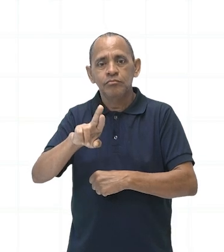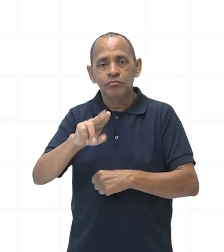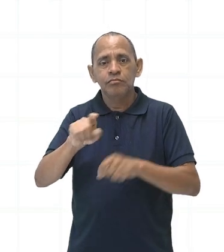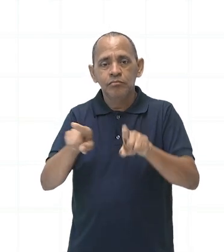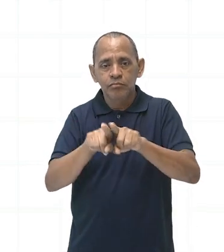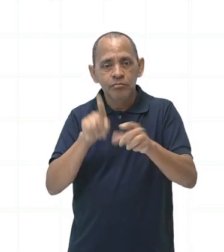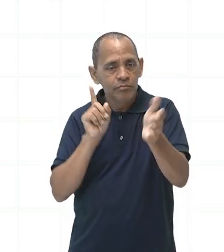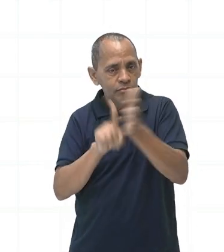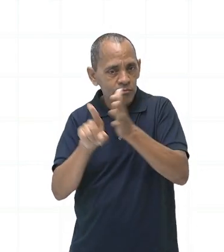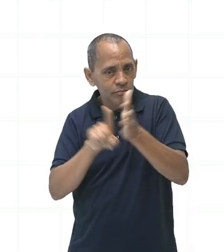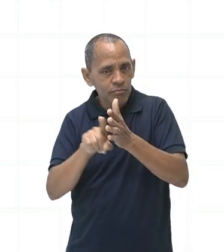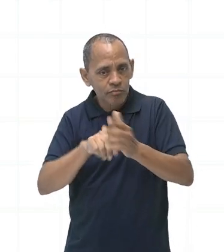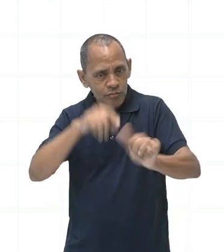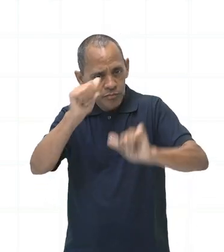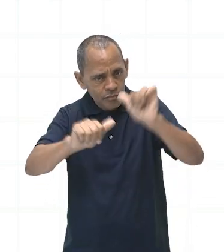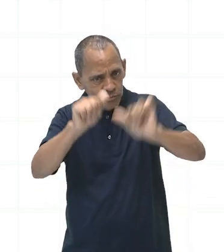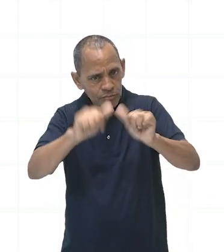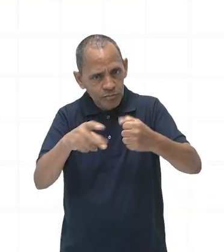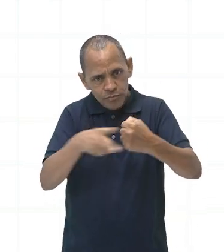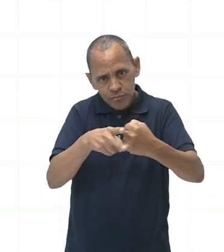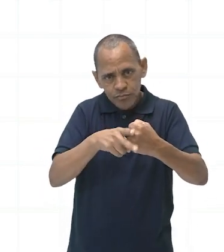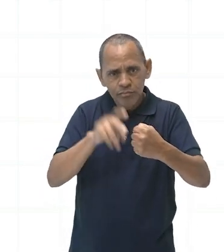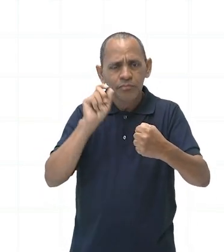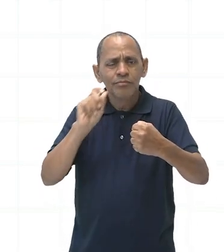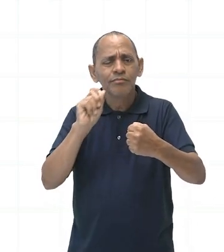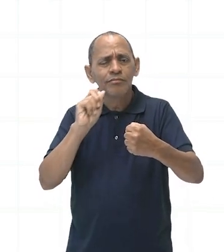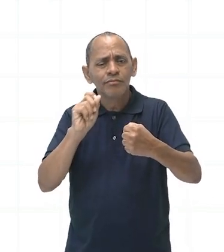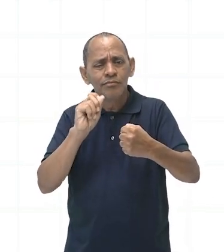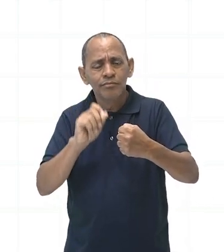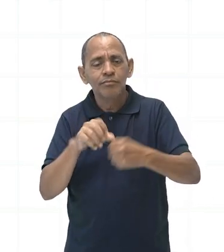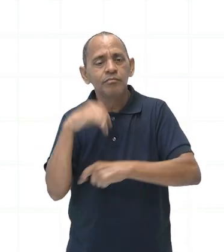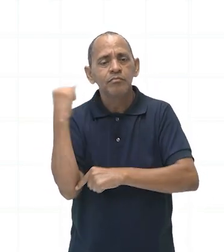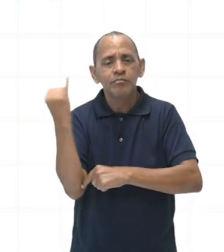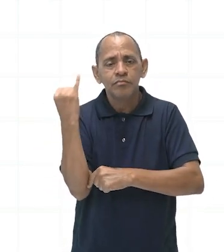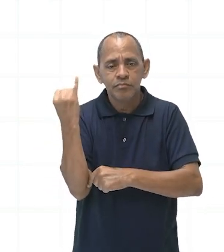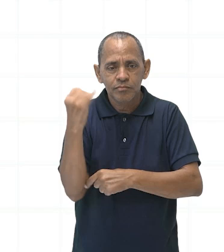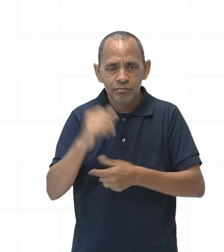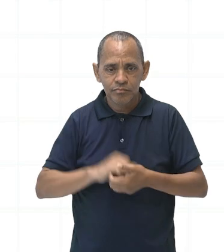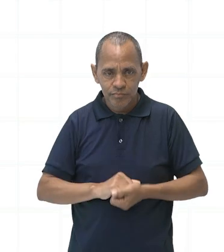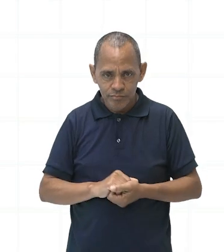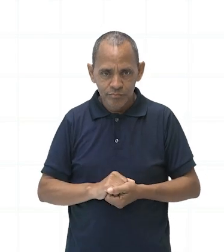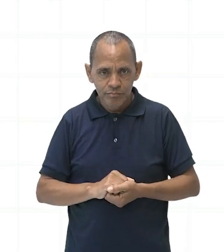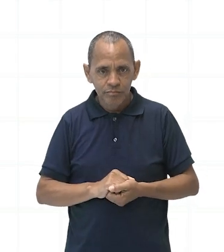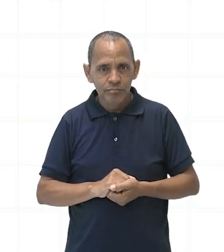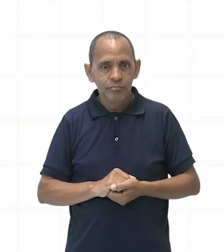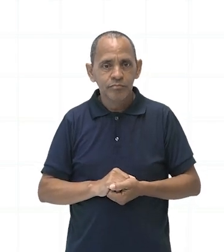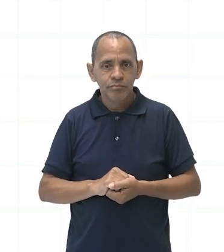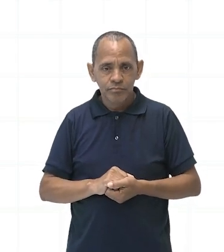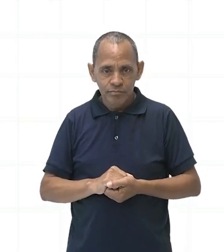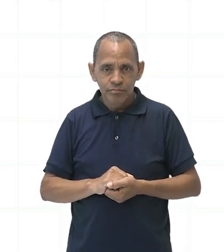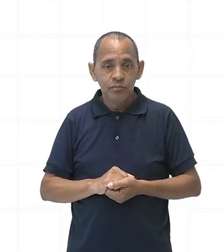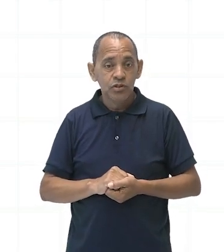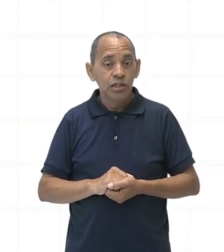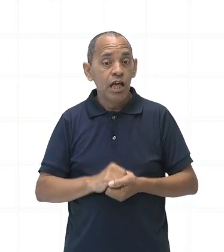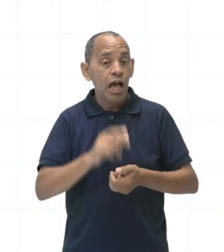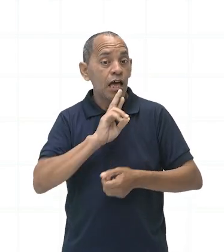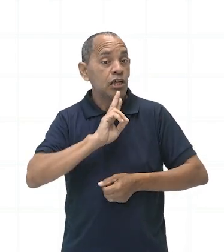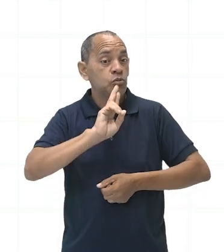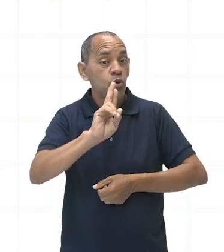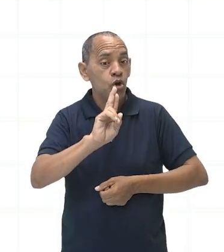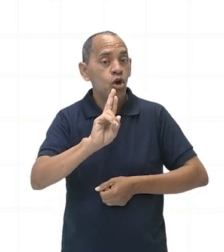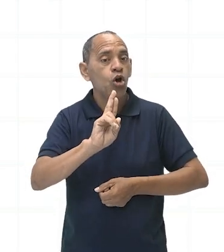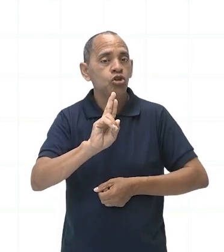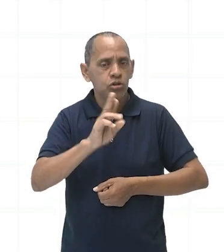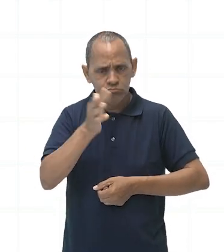verbo, analisando o nosso verbo, quem é importante? A resposta a essa pergunta você